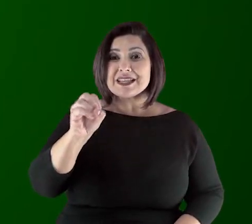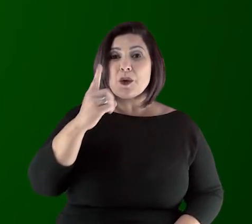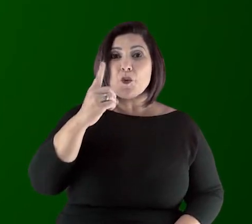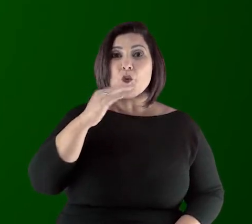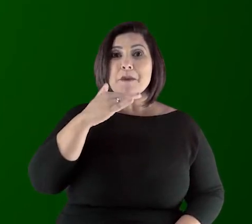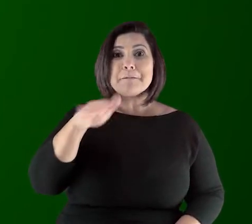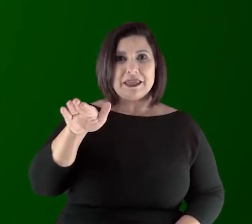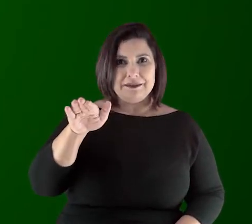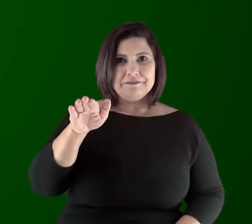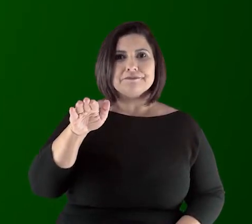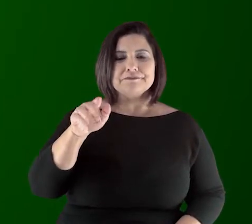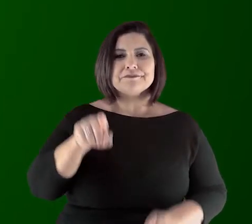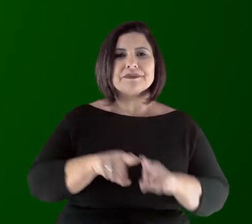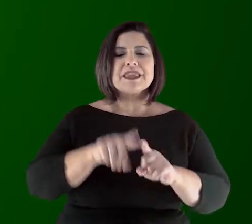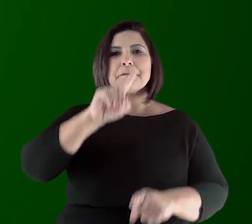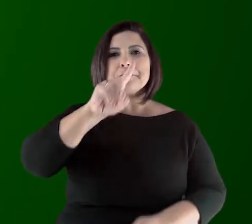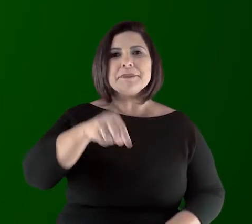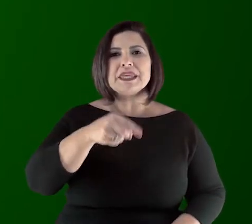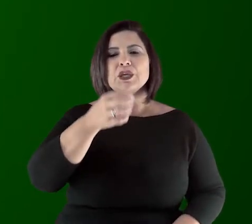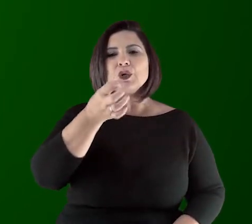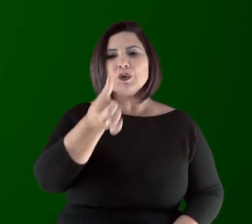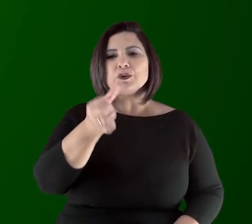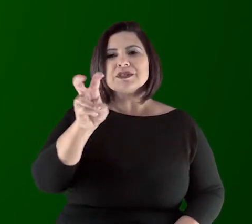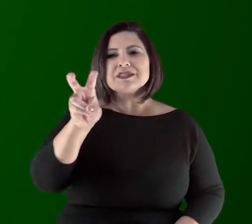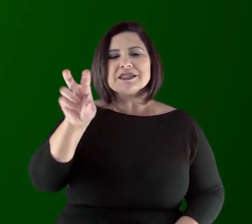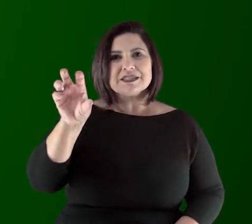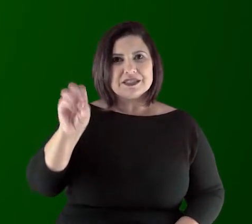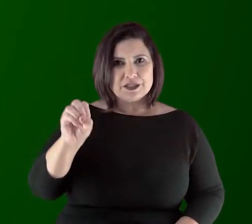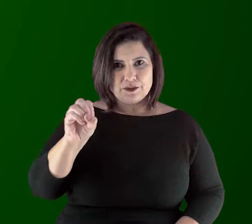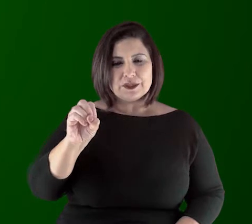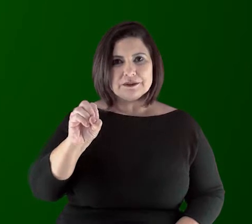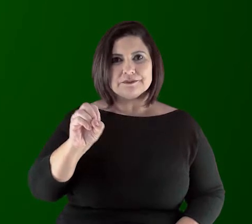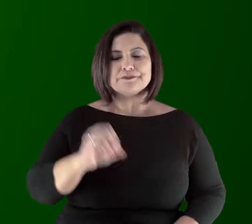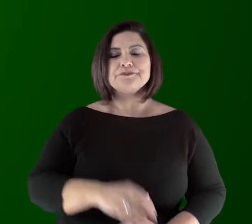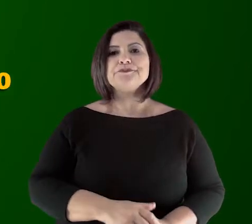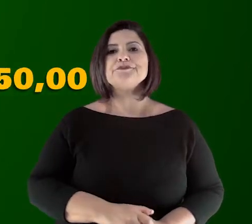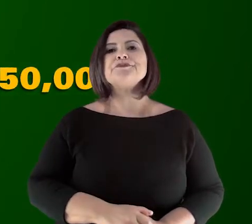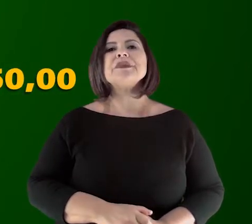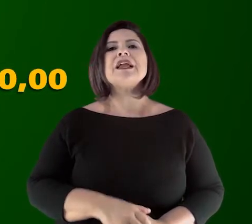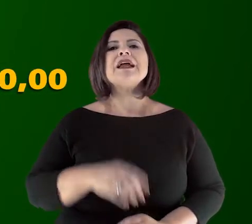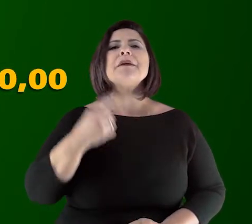salário mínimo e meio significa R$ 1.650. R$